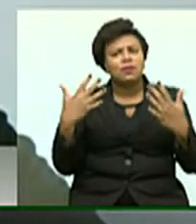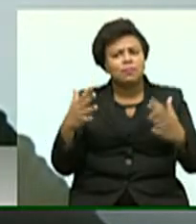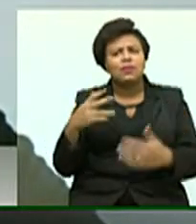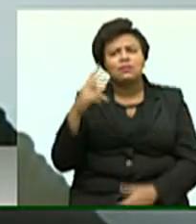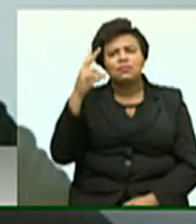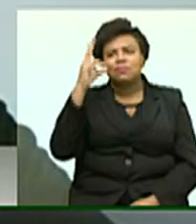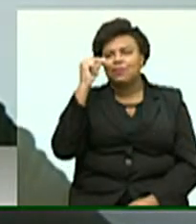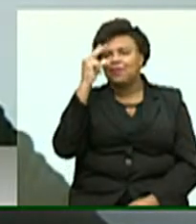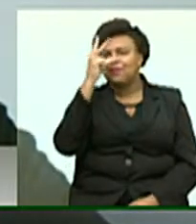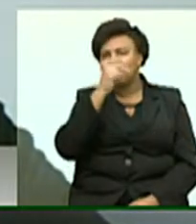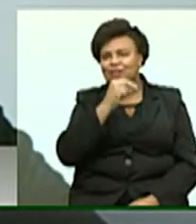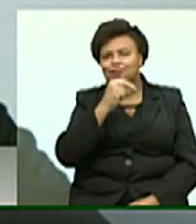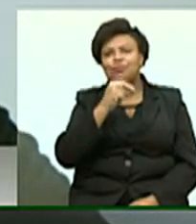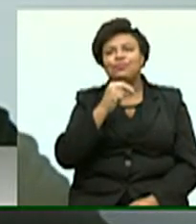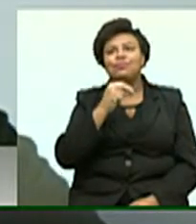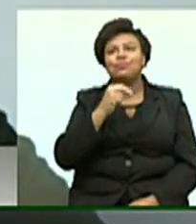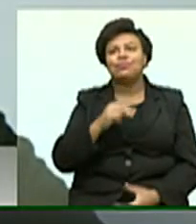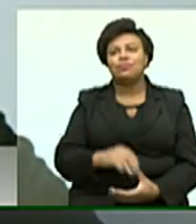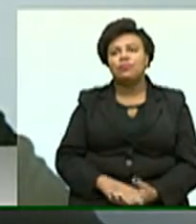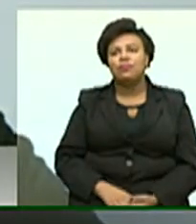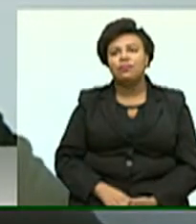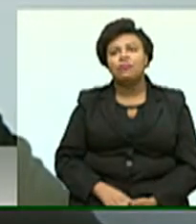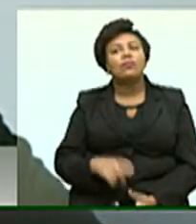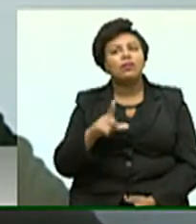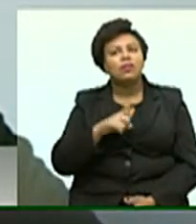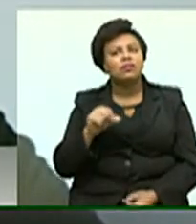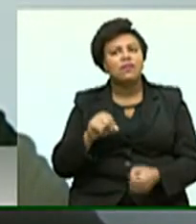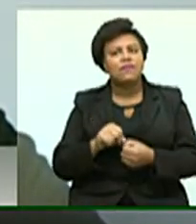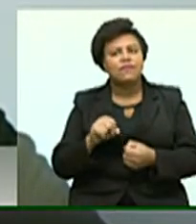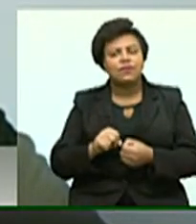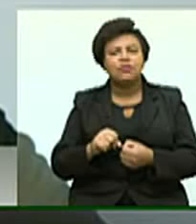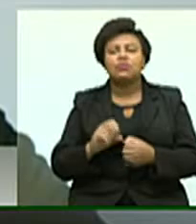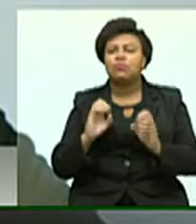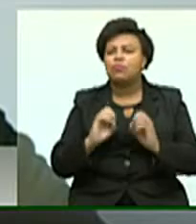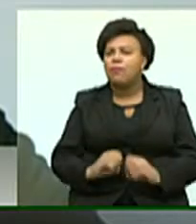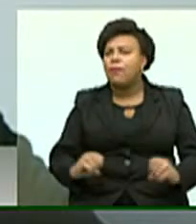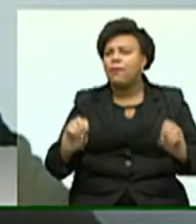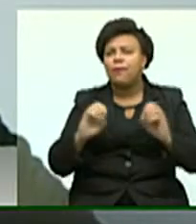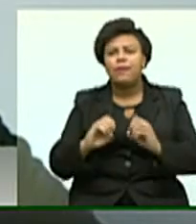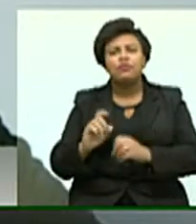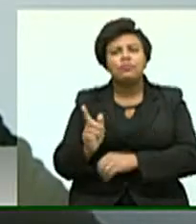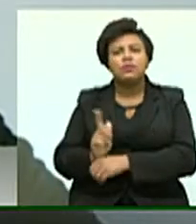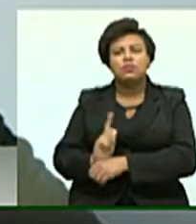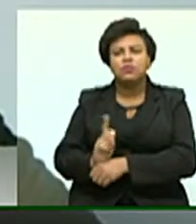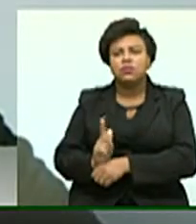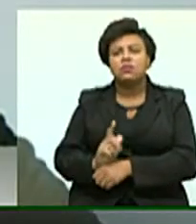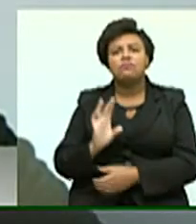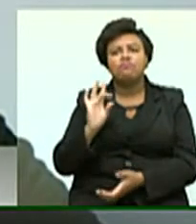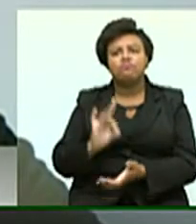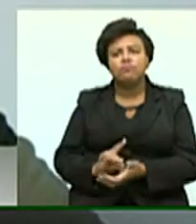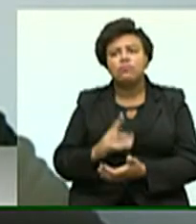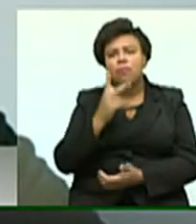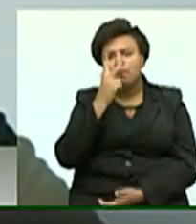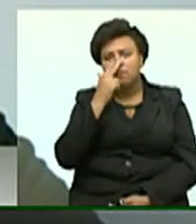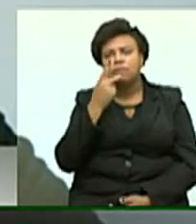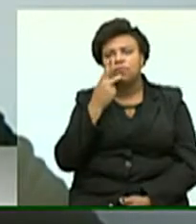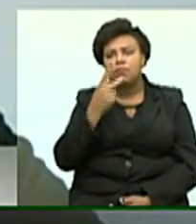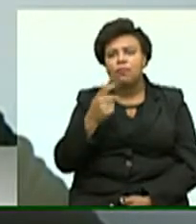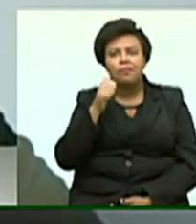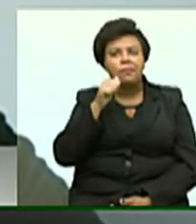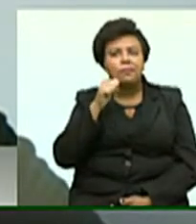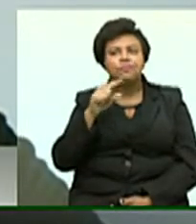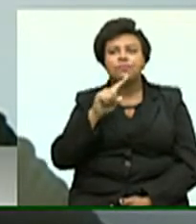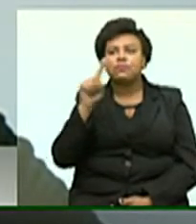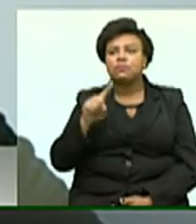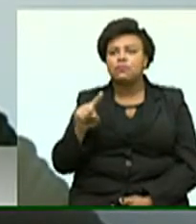o prefeito, né, que tem feito uma excelente gestão. Realmente, como disse a dona